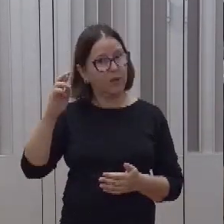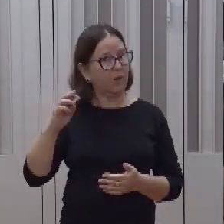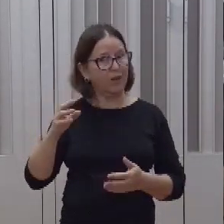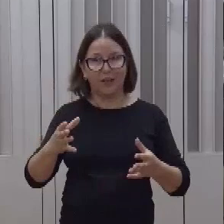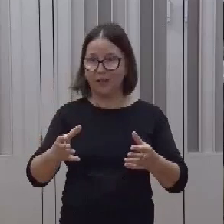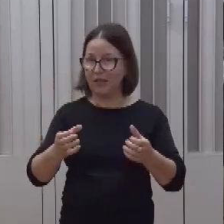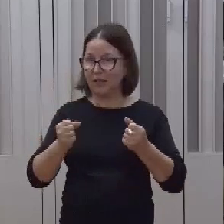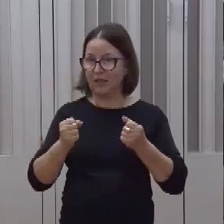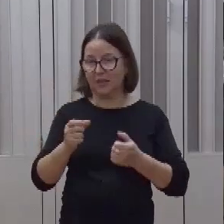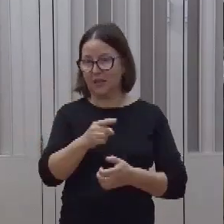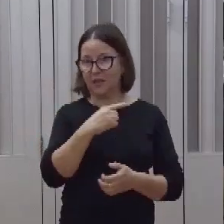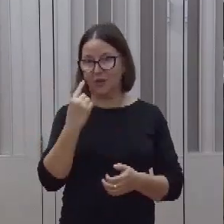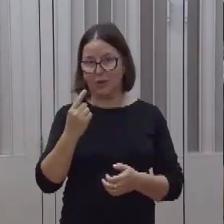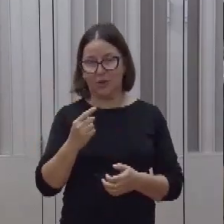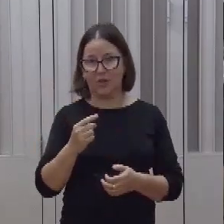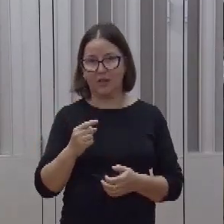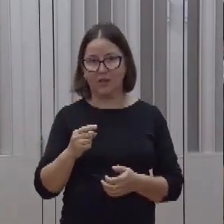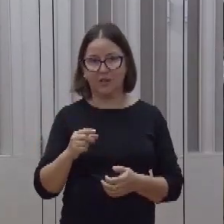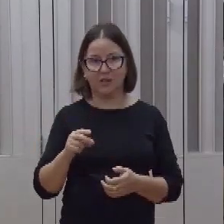discípulos.